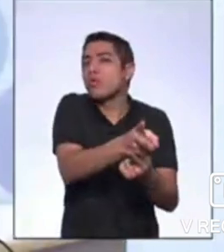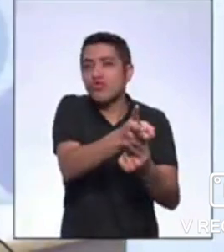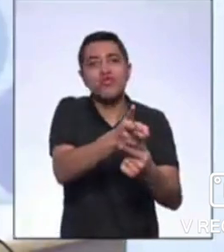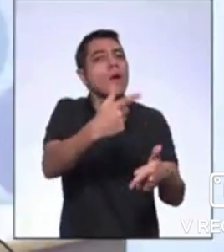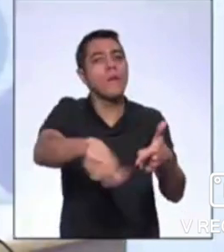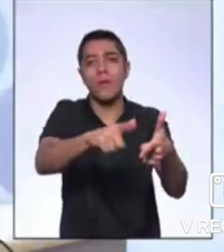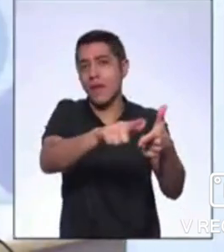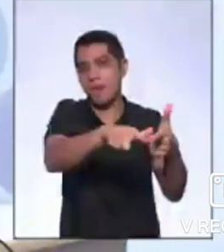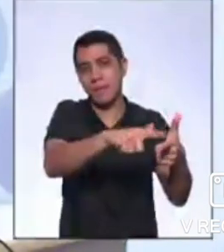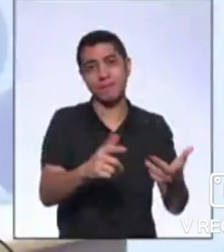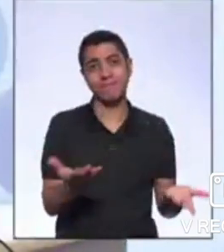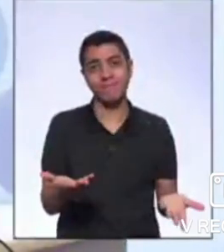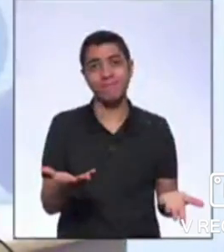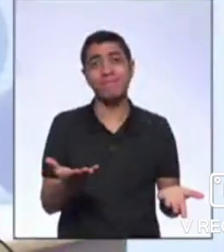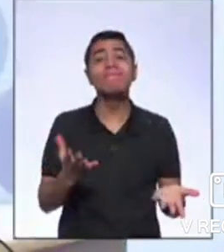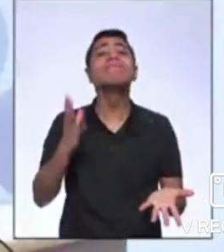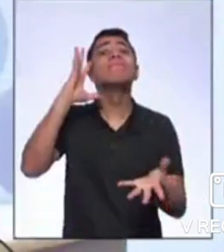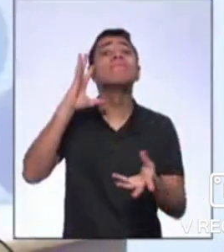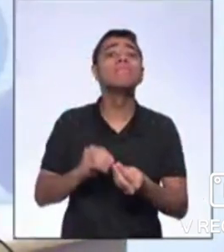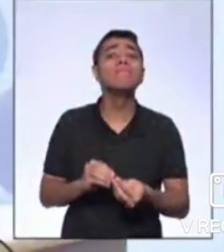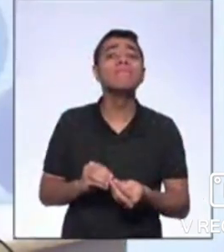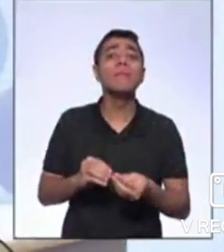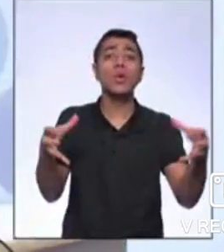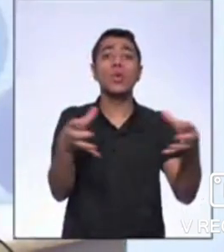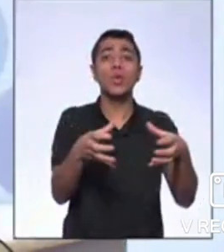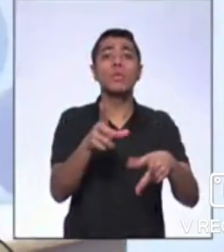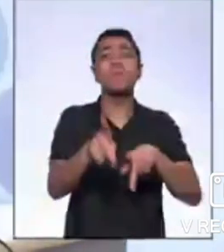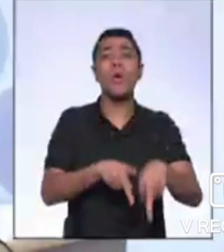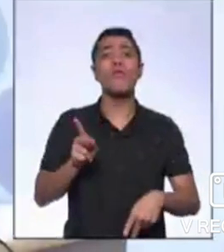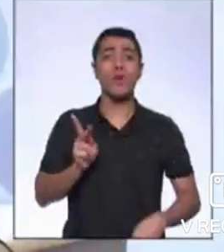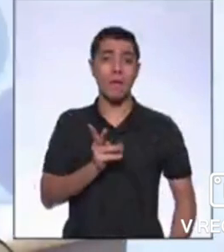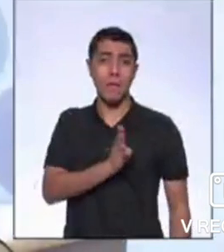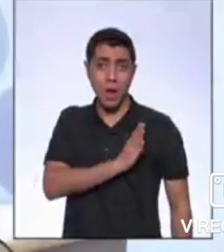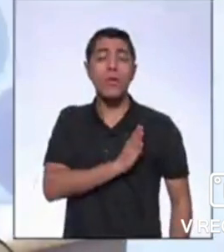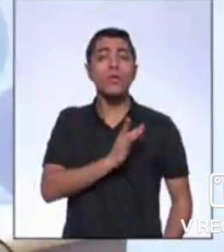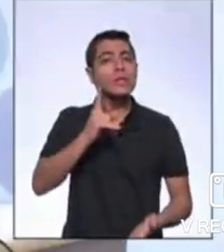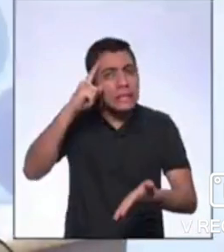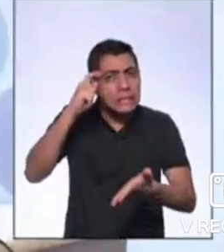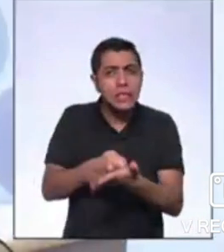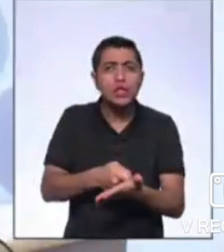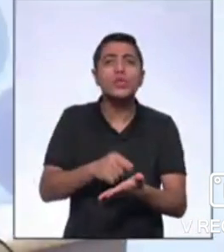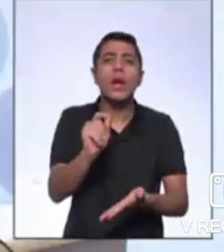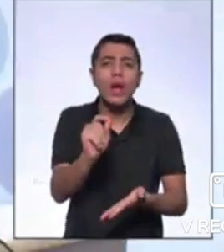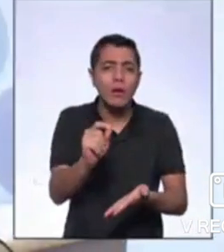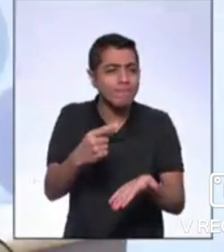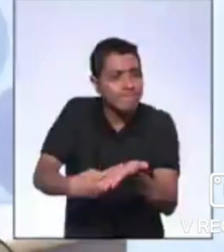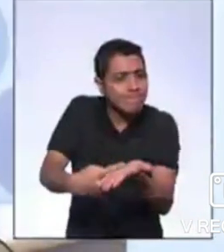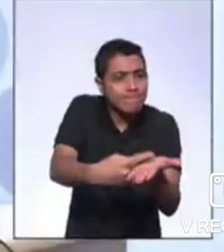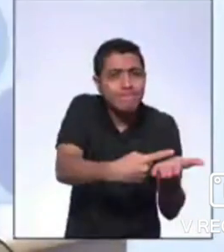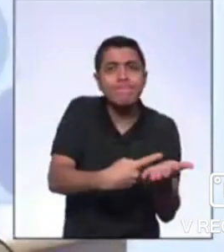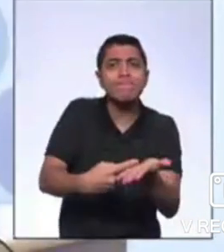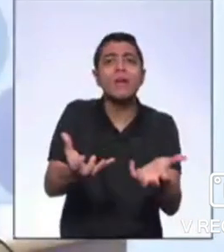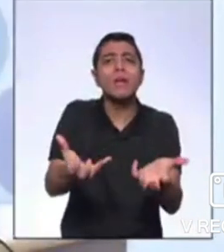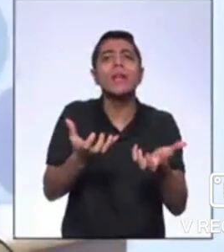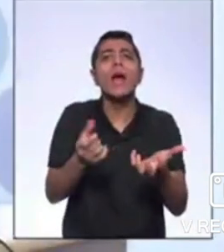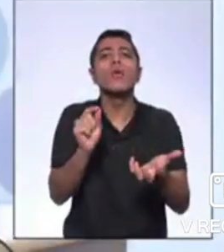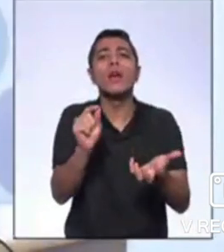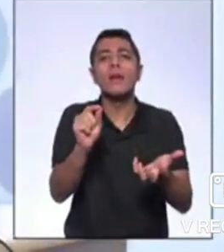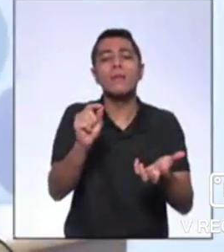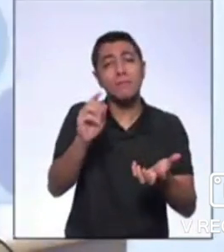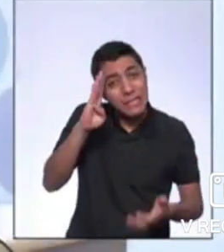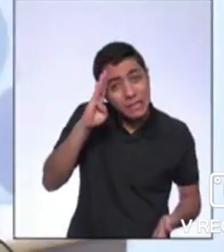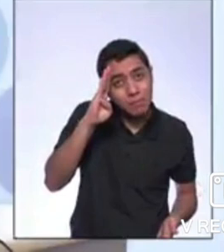né? Buscando a unidade cultural, religiosa, ética e moral, e não mais uma unidade